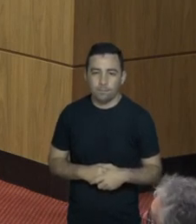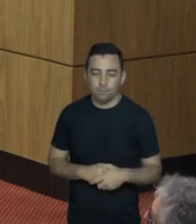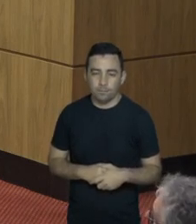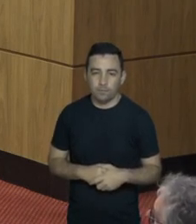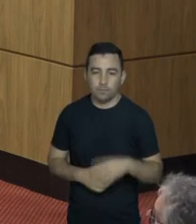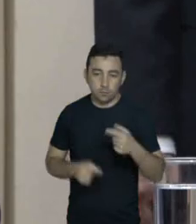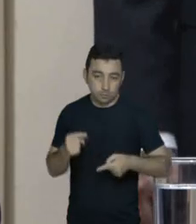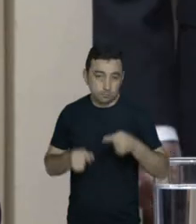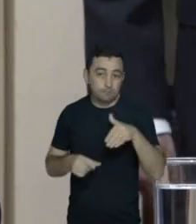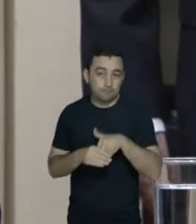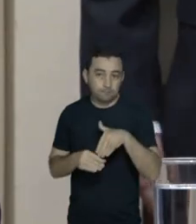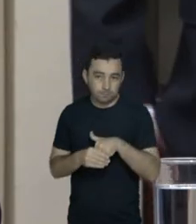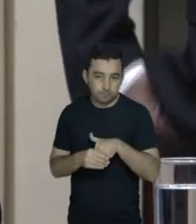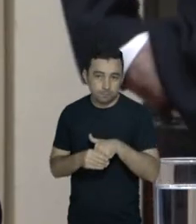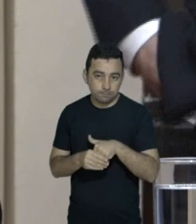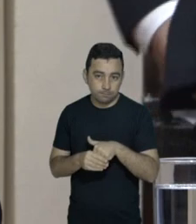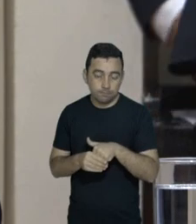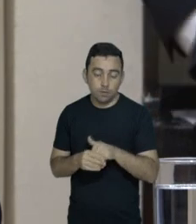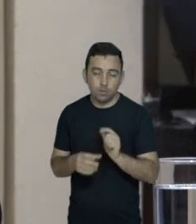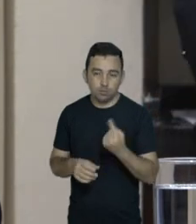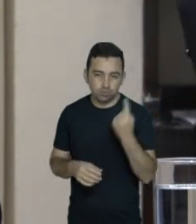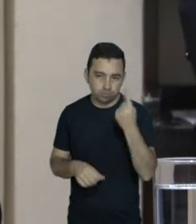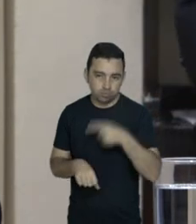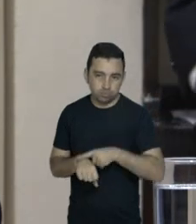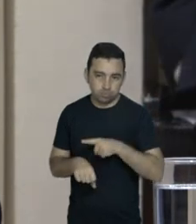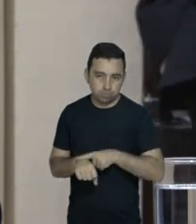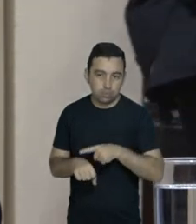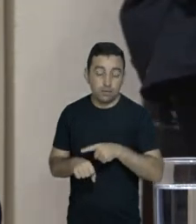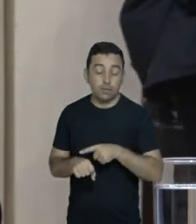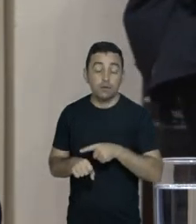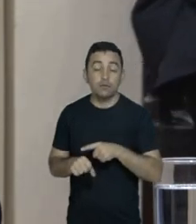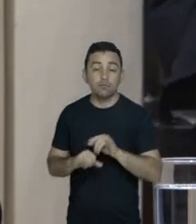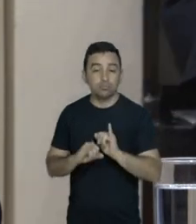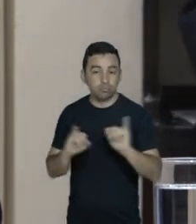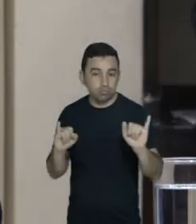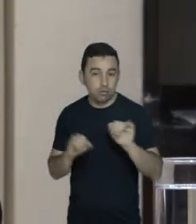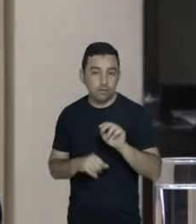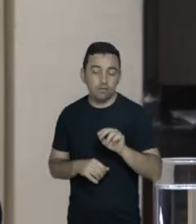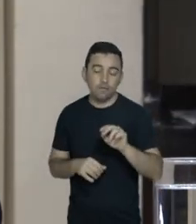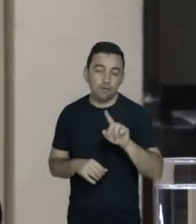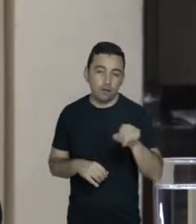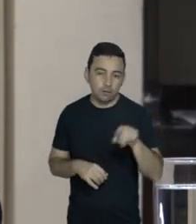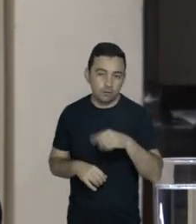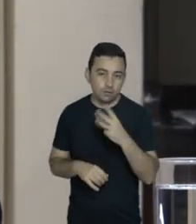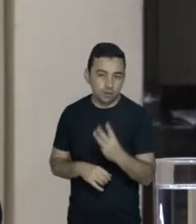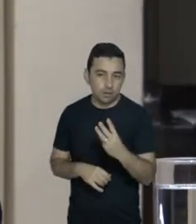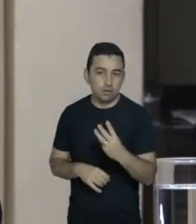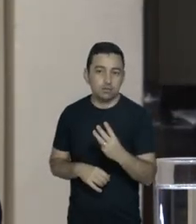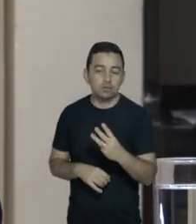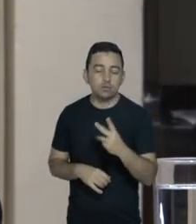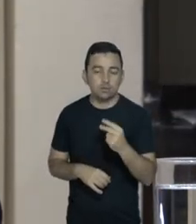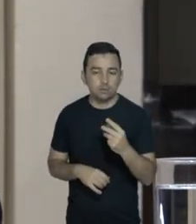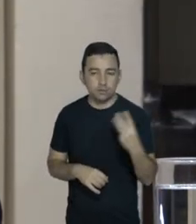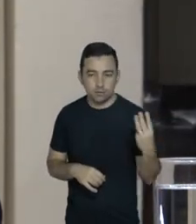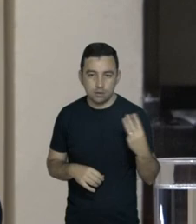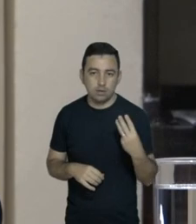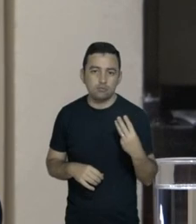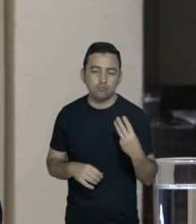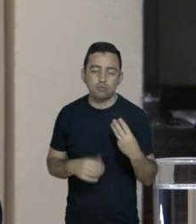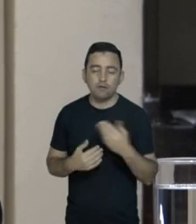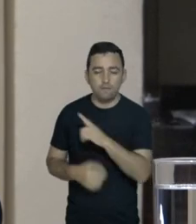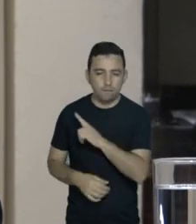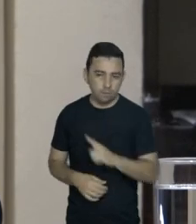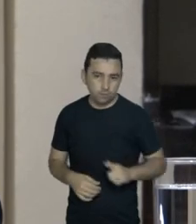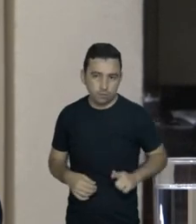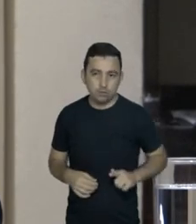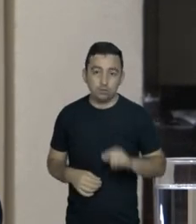Discussão e votação em turno único da mensagem de veto número 3/2023, autor Governo do Estado. Veto total ao projeto de